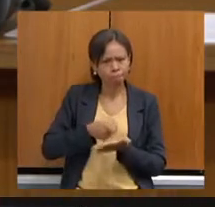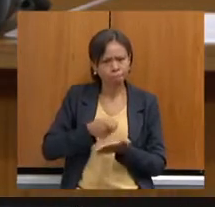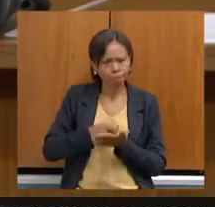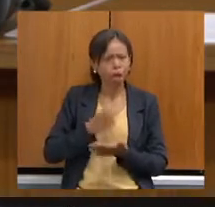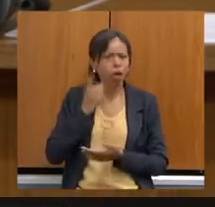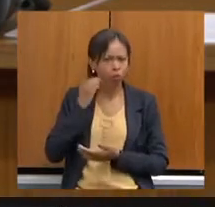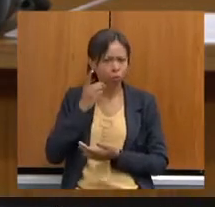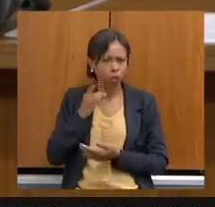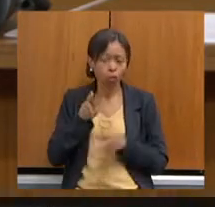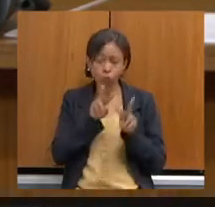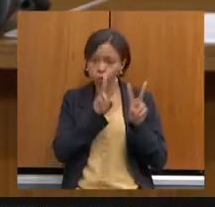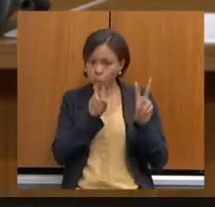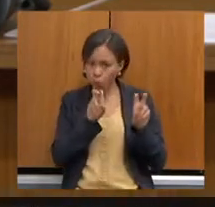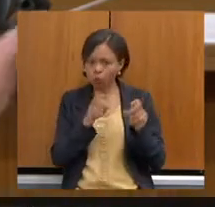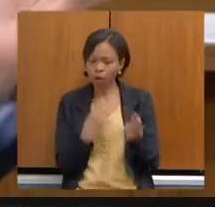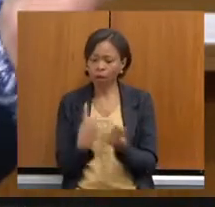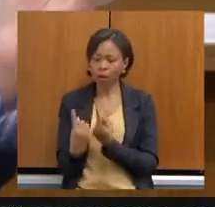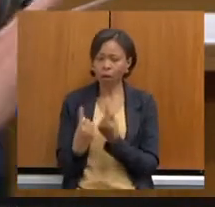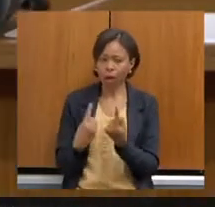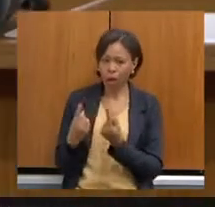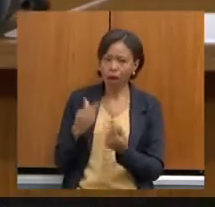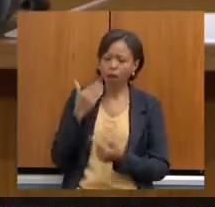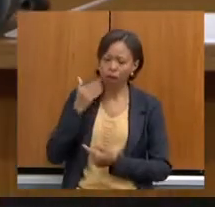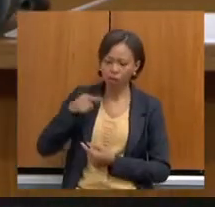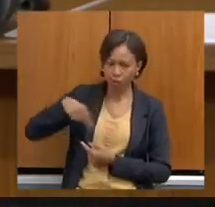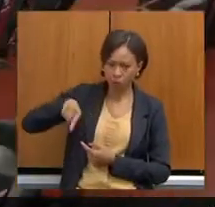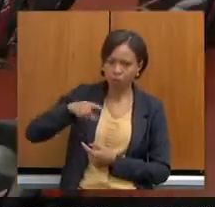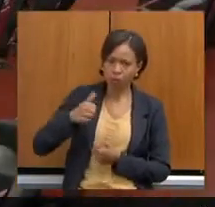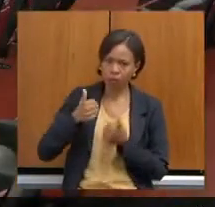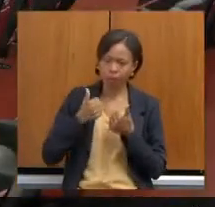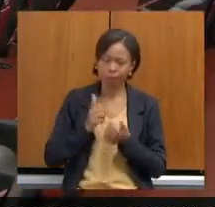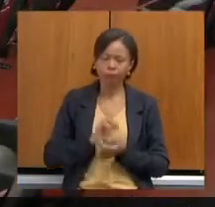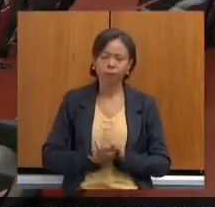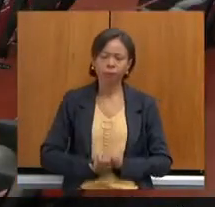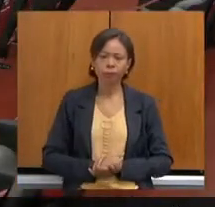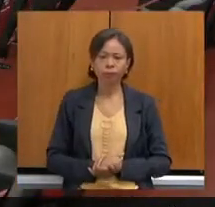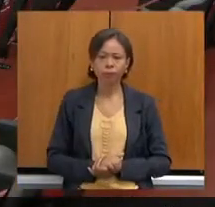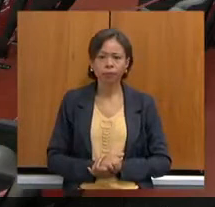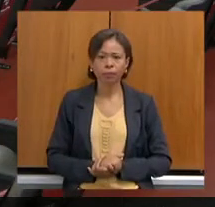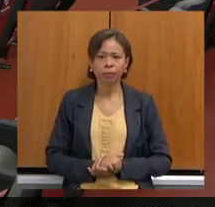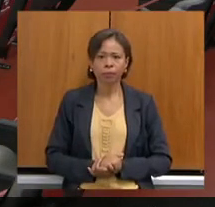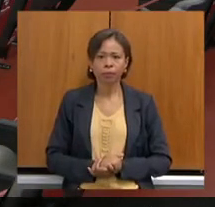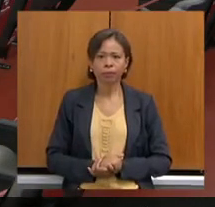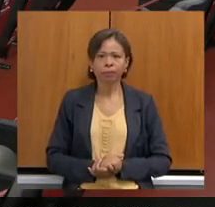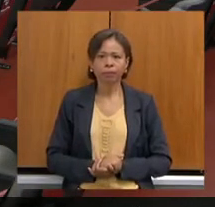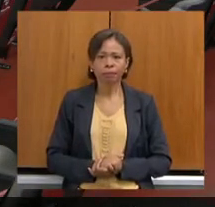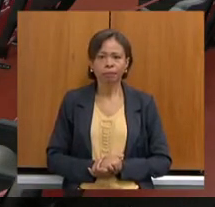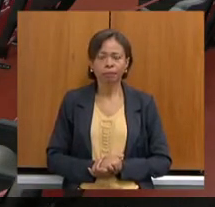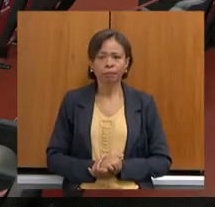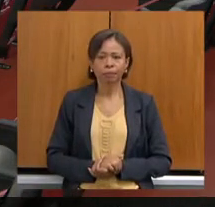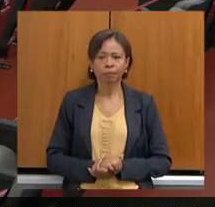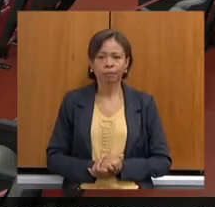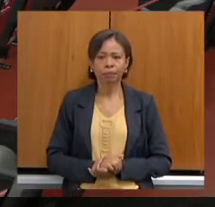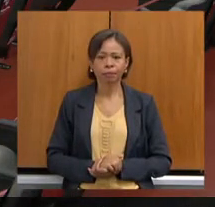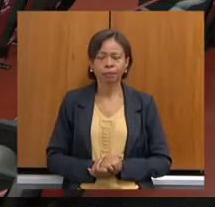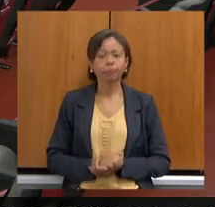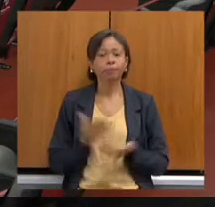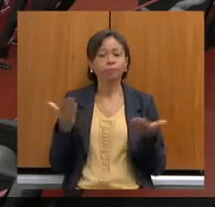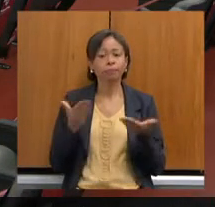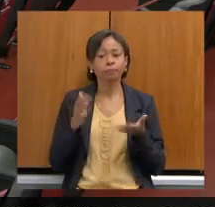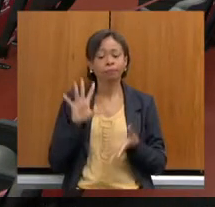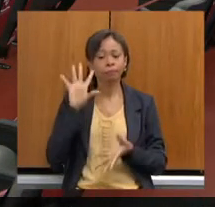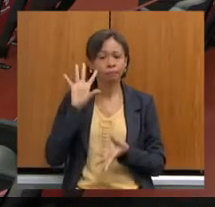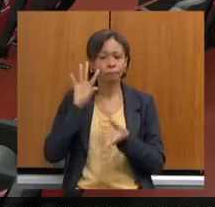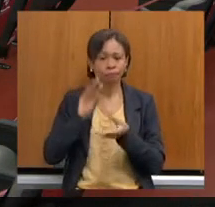marcar essa questão da estrada Muito obrigado Presidente com o senhor a palavra e com a palavra para as considerações